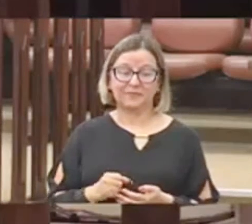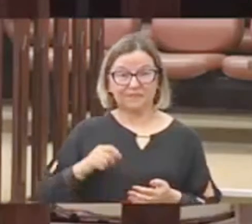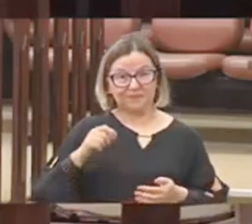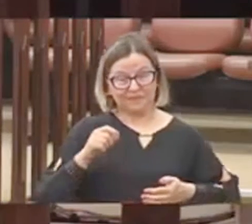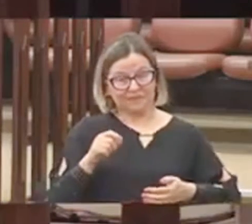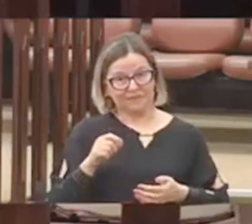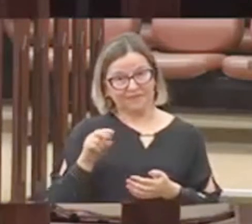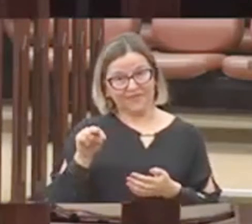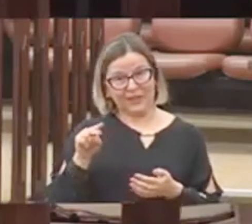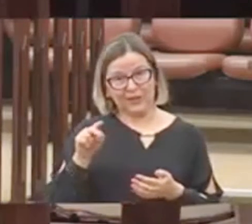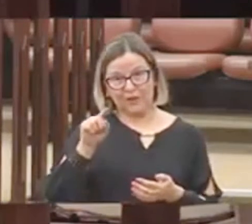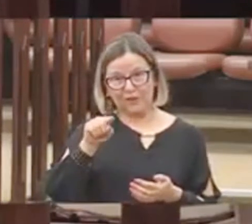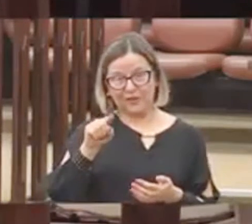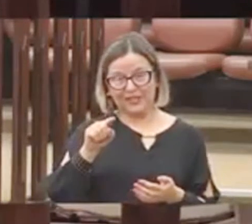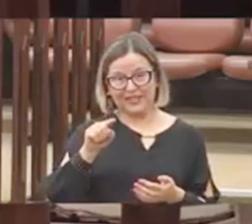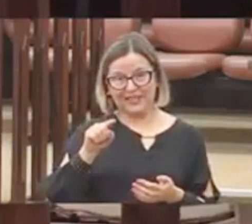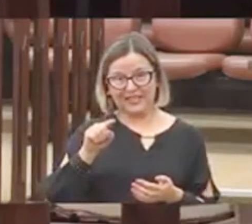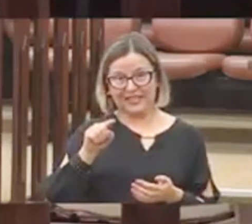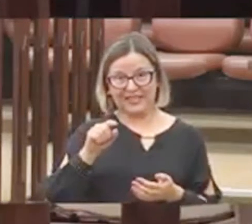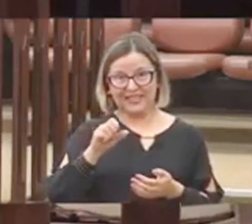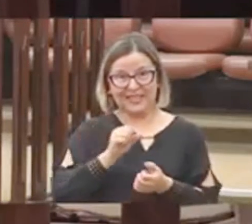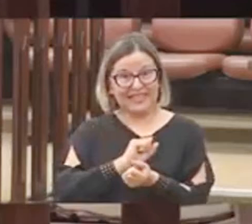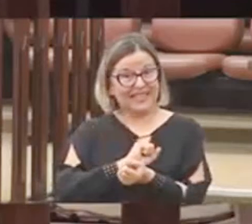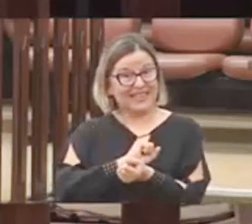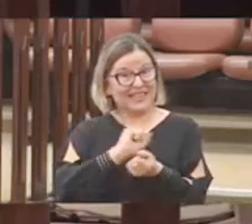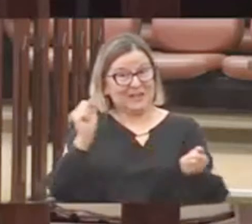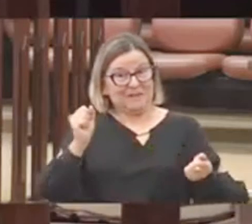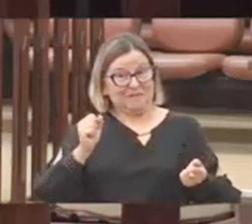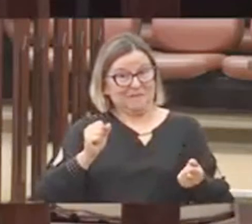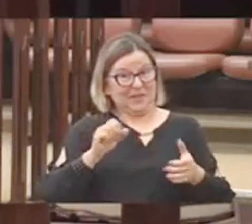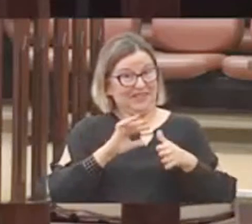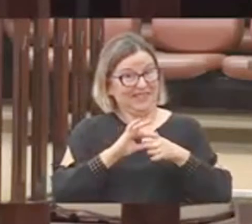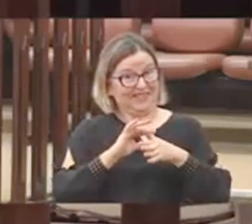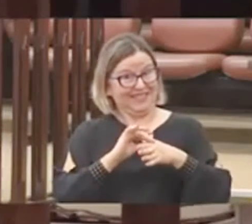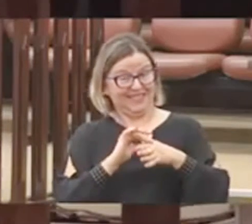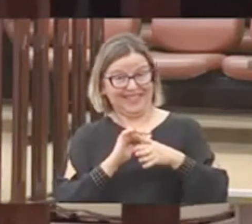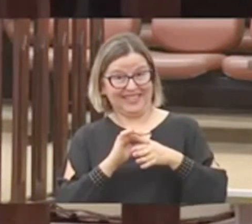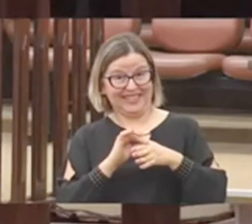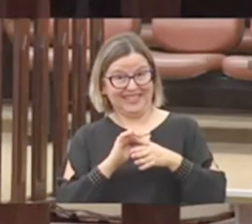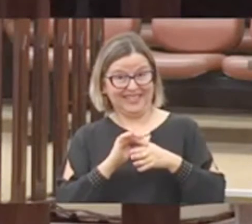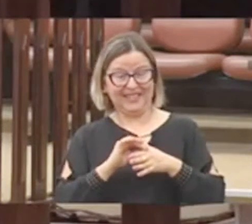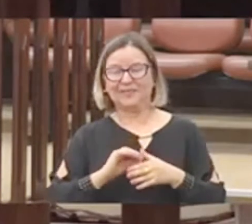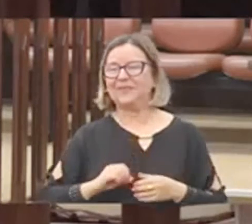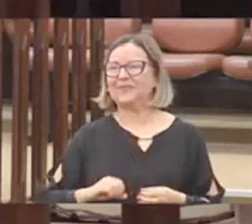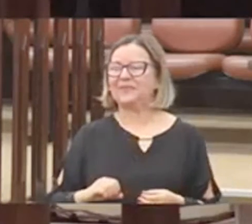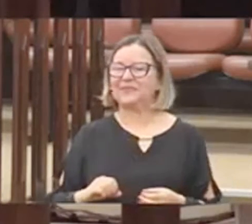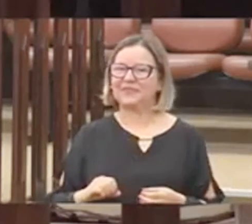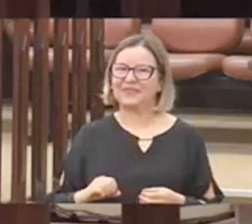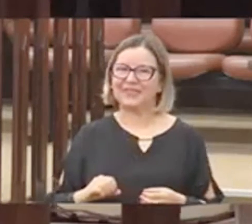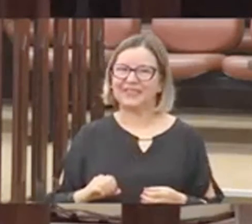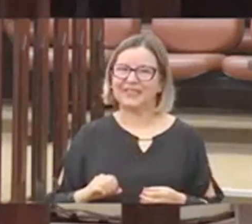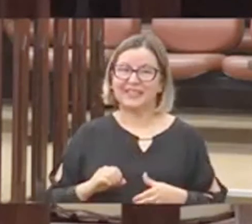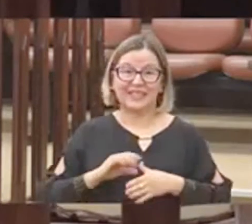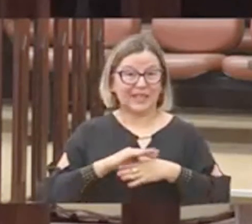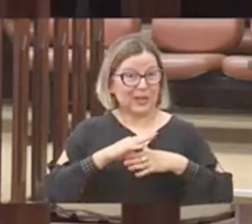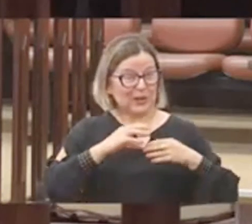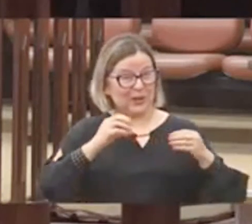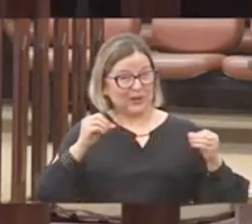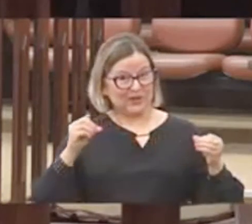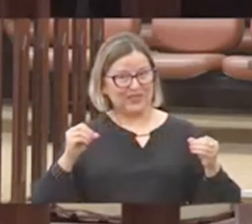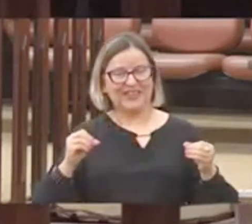resgatado de uma doença, resgatado da UTI, resgatado daquela